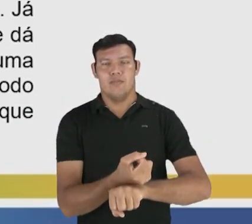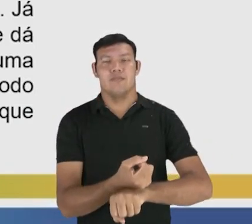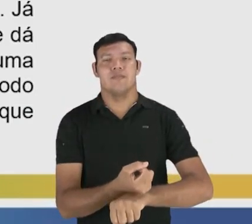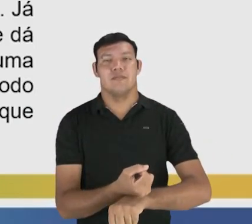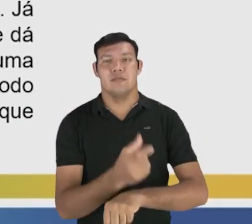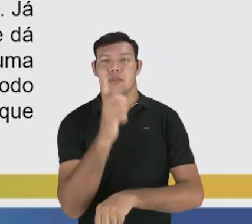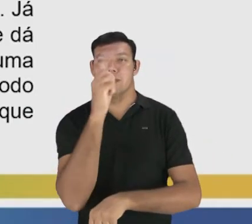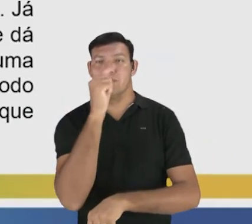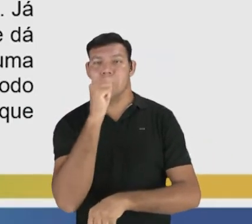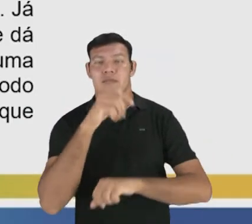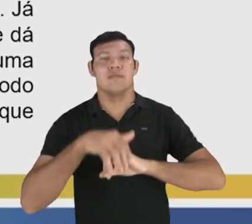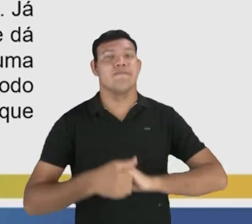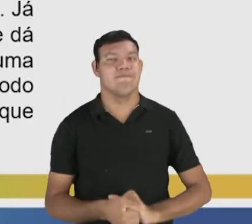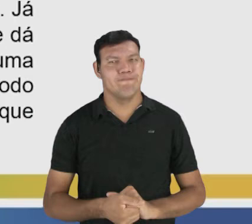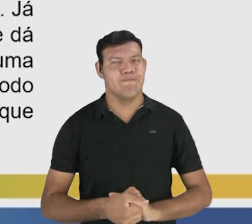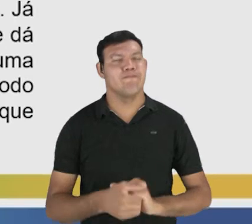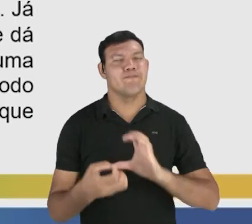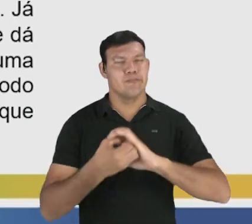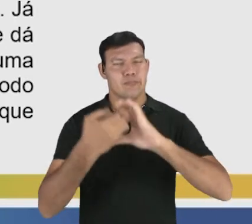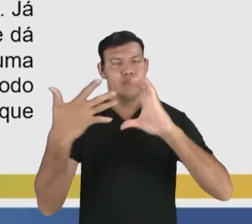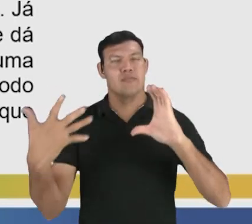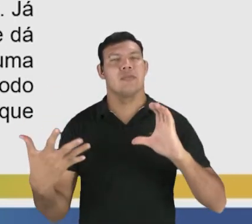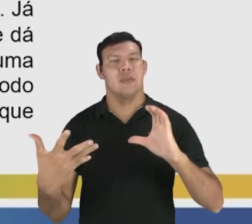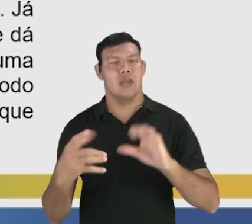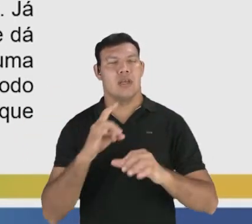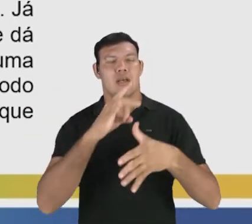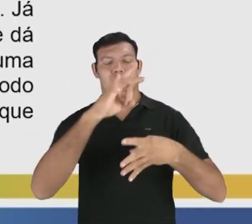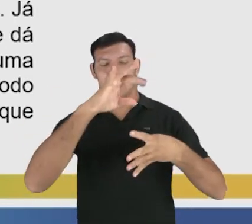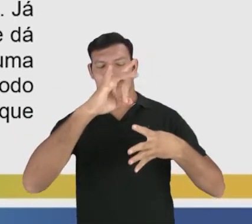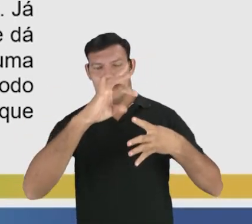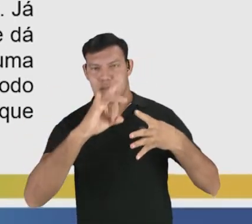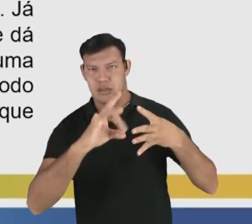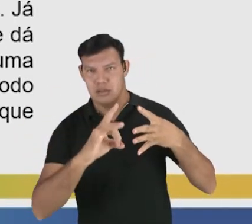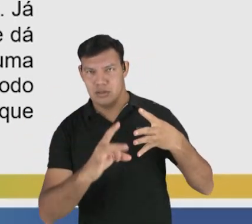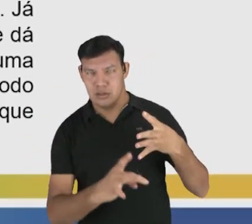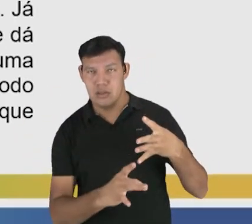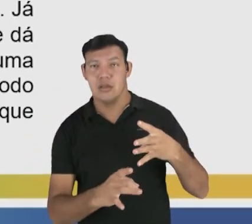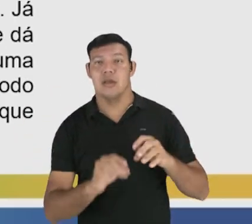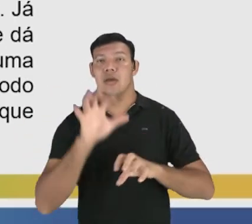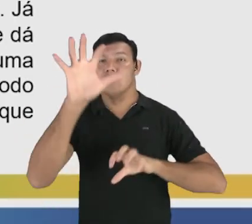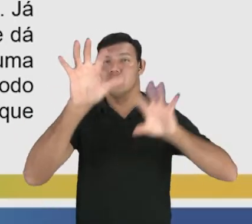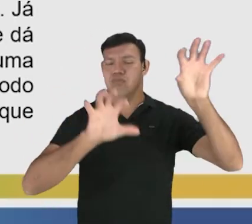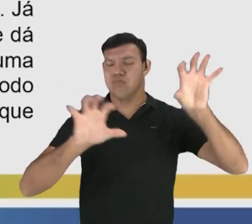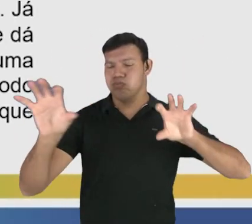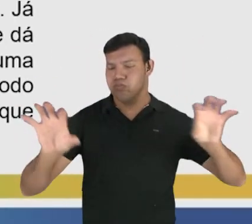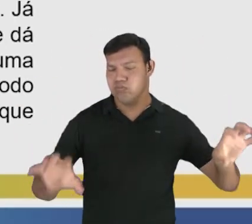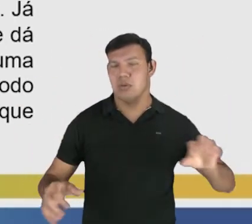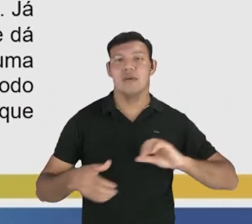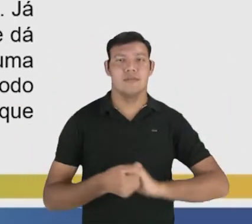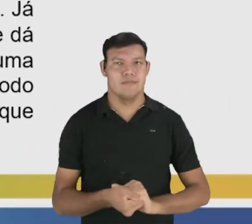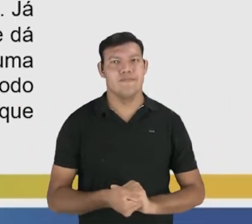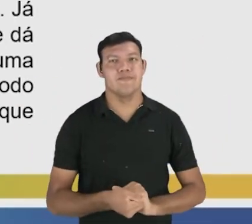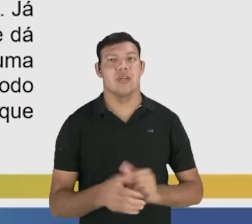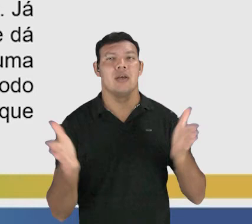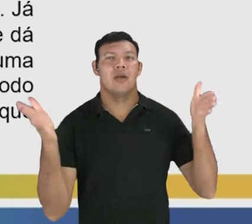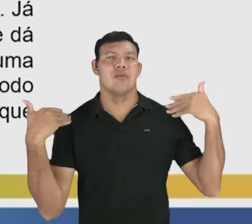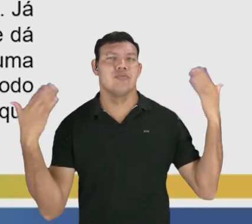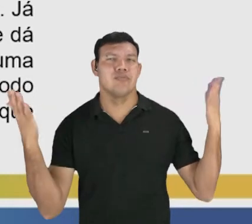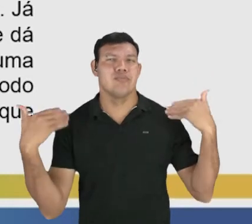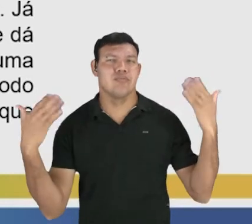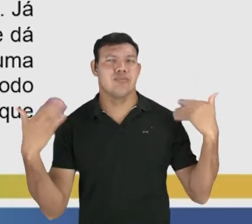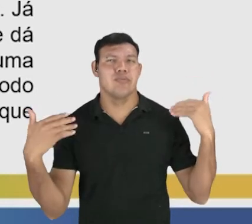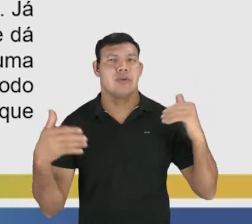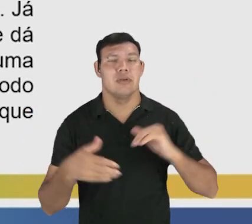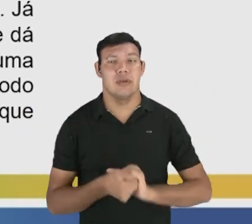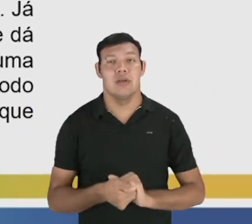são características bem marcantes de cada uma dessas regiões. O inverno, como eu já comentei com vocês, ela é a